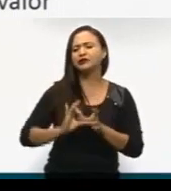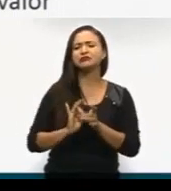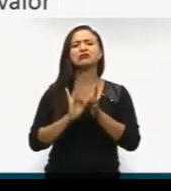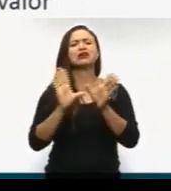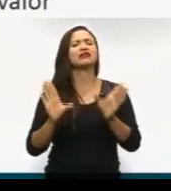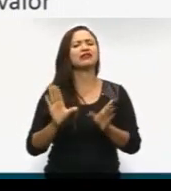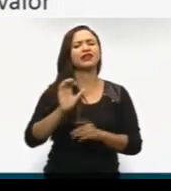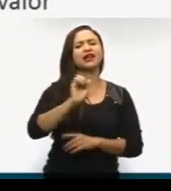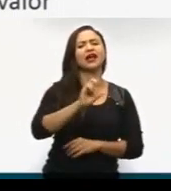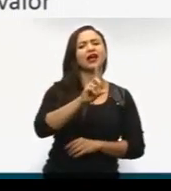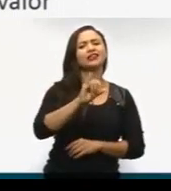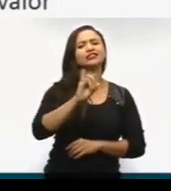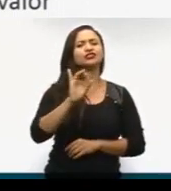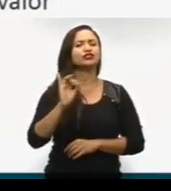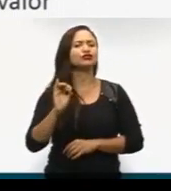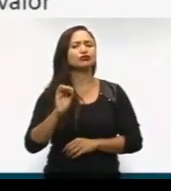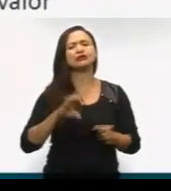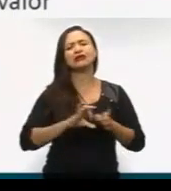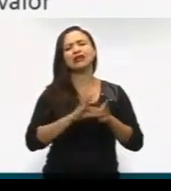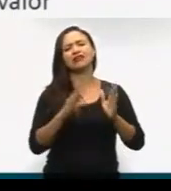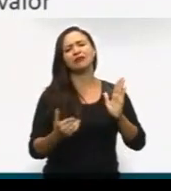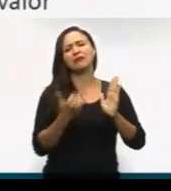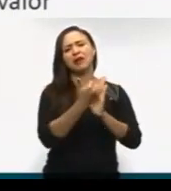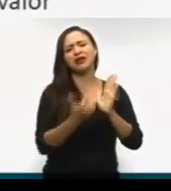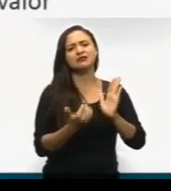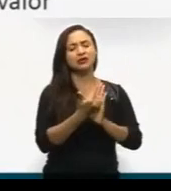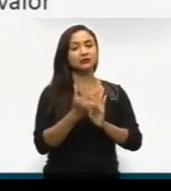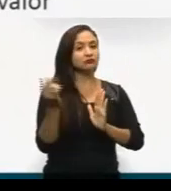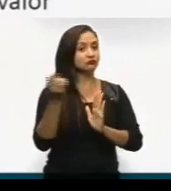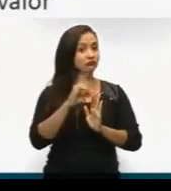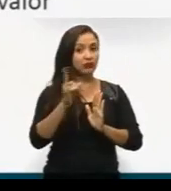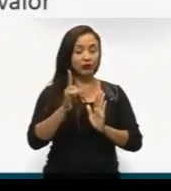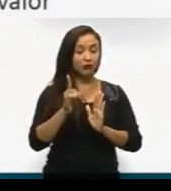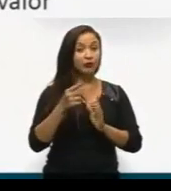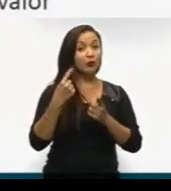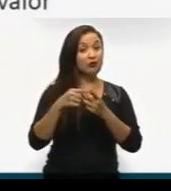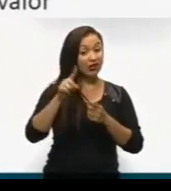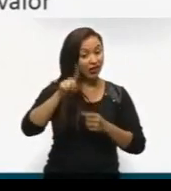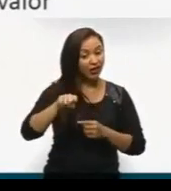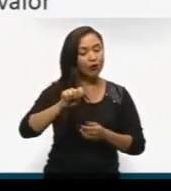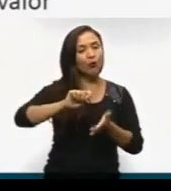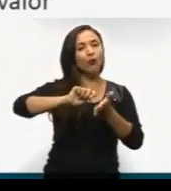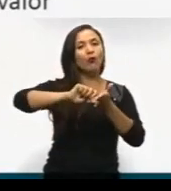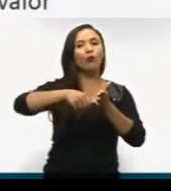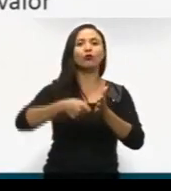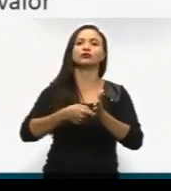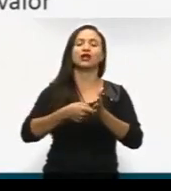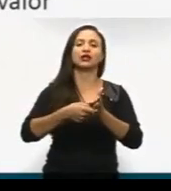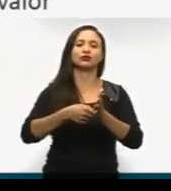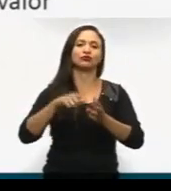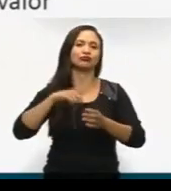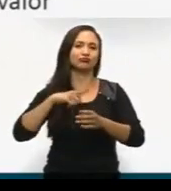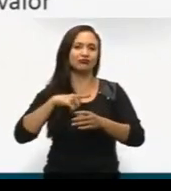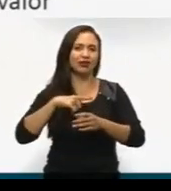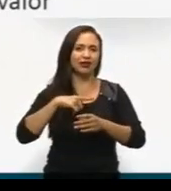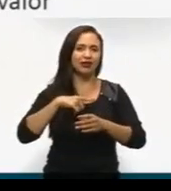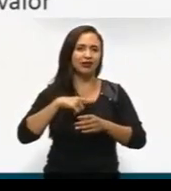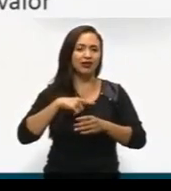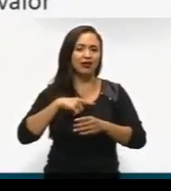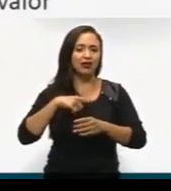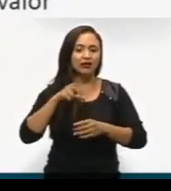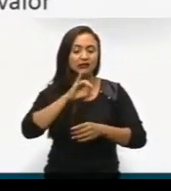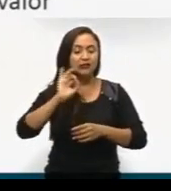de uma obra, né? Aditivos são contratos extras para poder pagar certos imprevistos que aquela obra